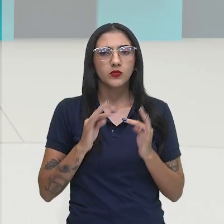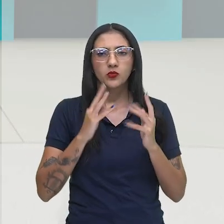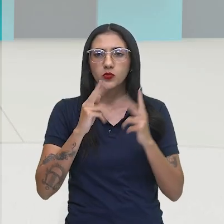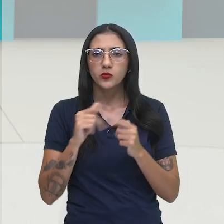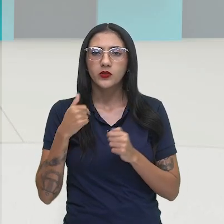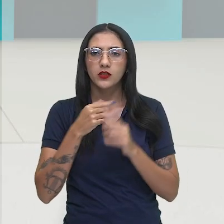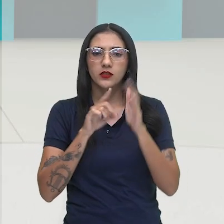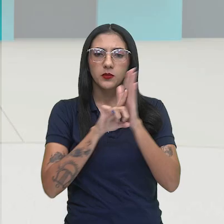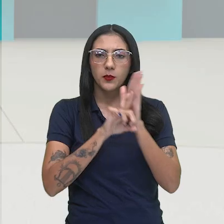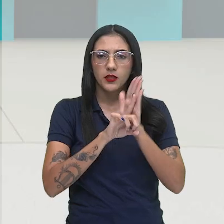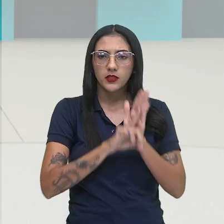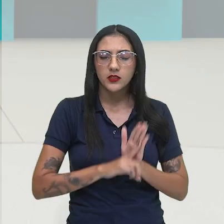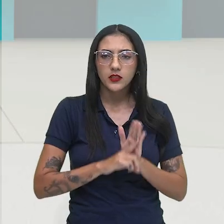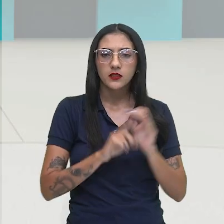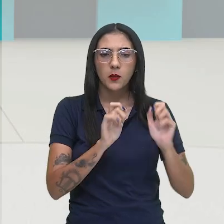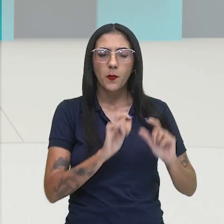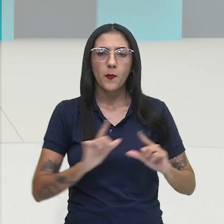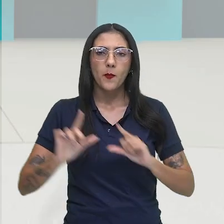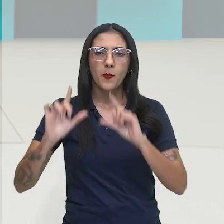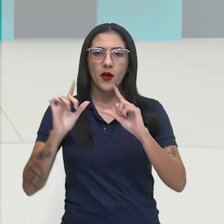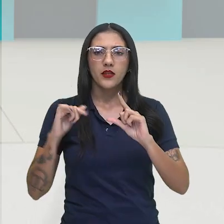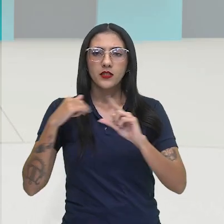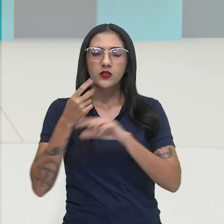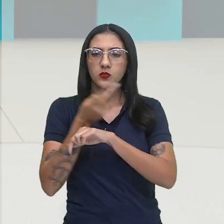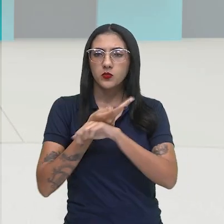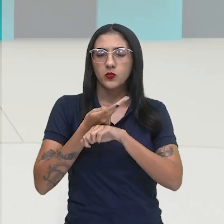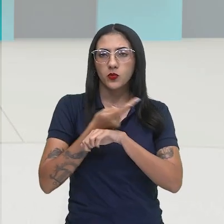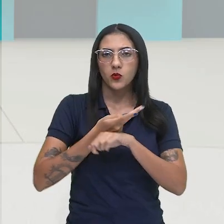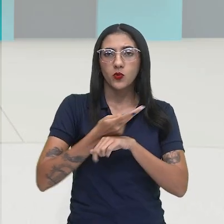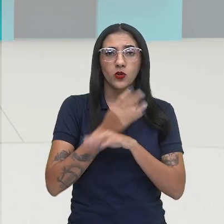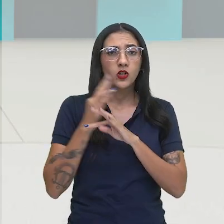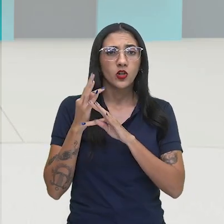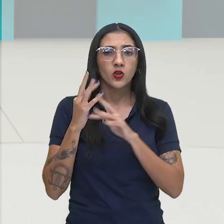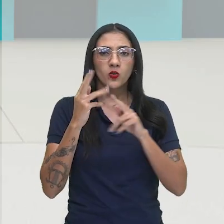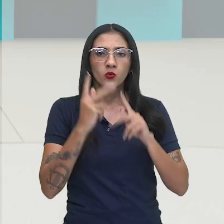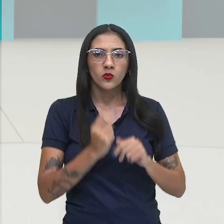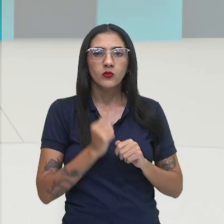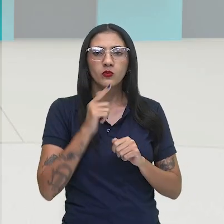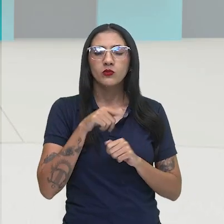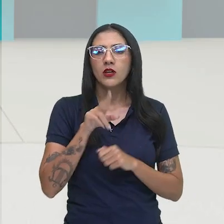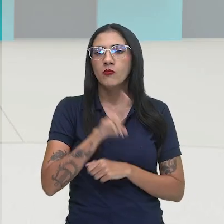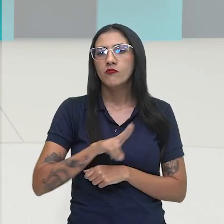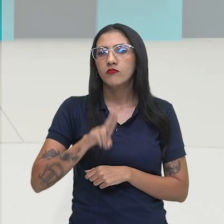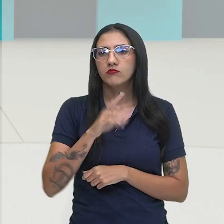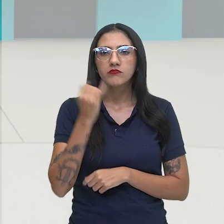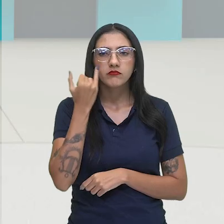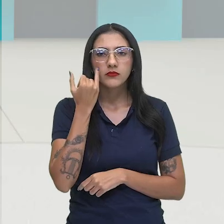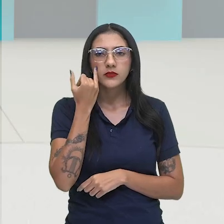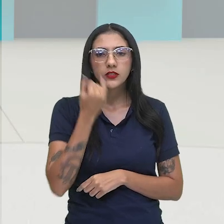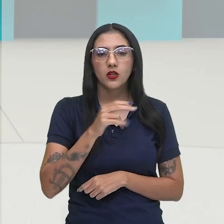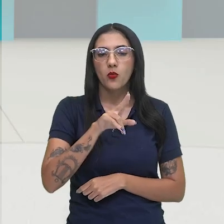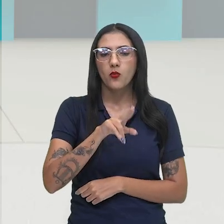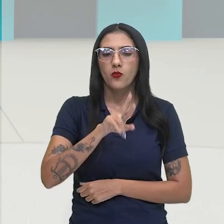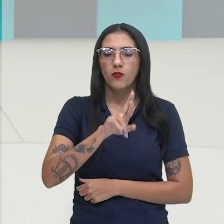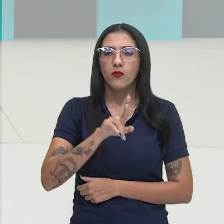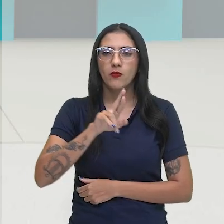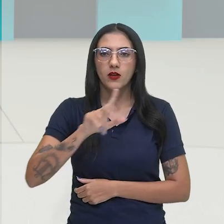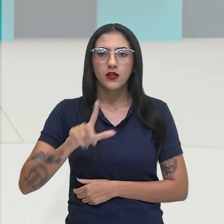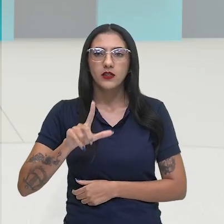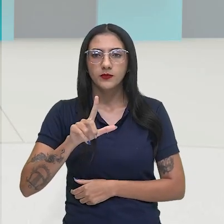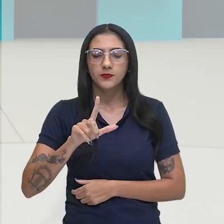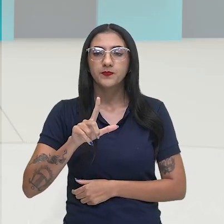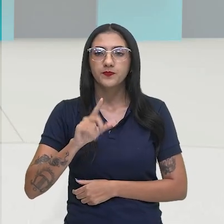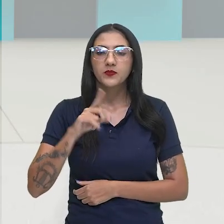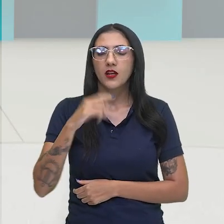você pesquisou, né, aquela página que você foi, tudo aquilo é o URL, tá bom? Que é